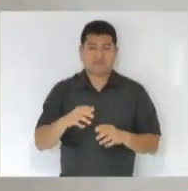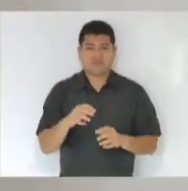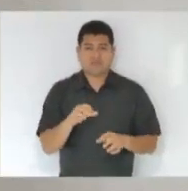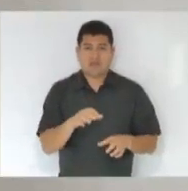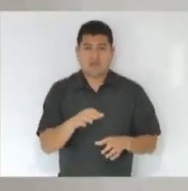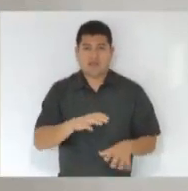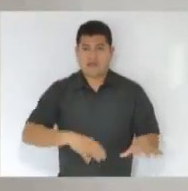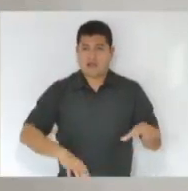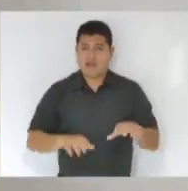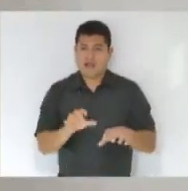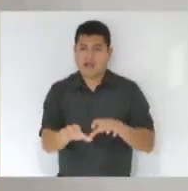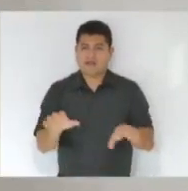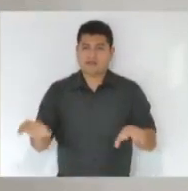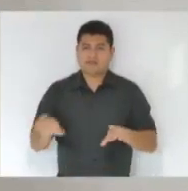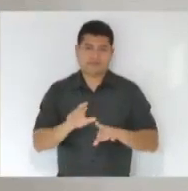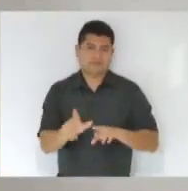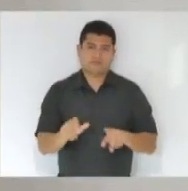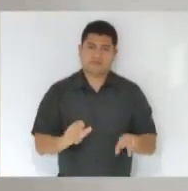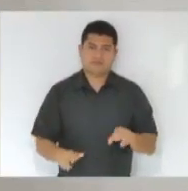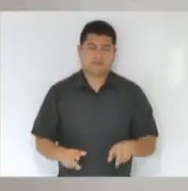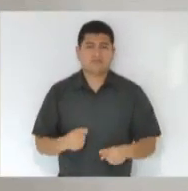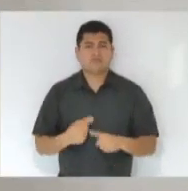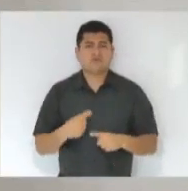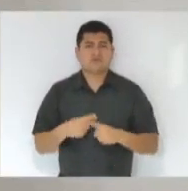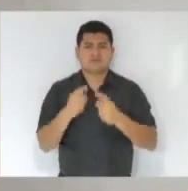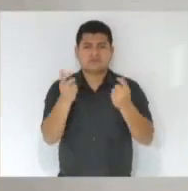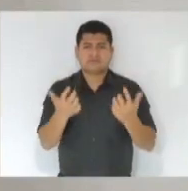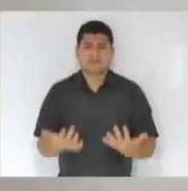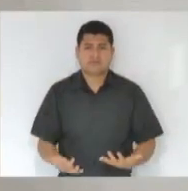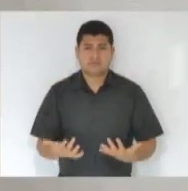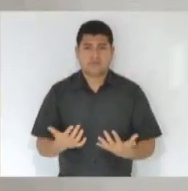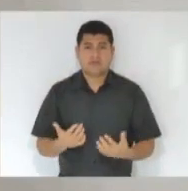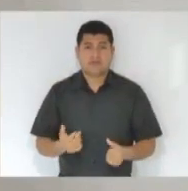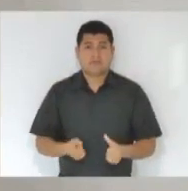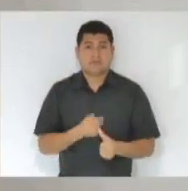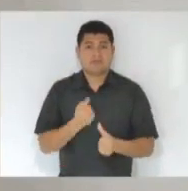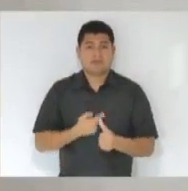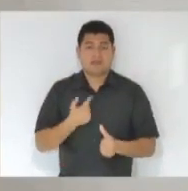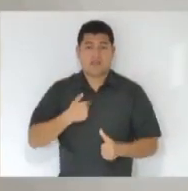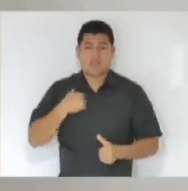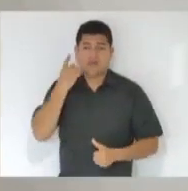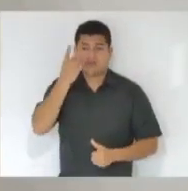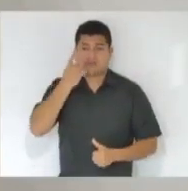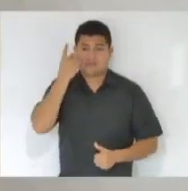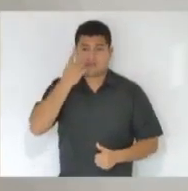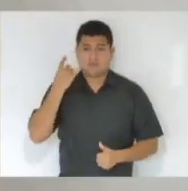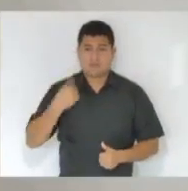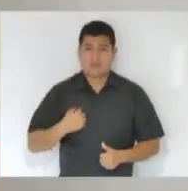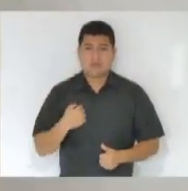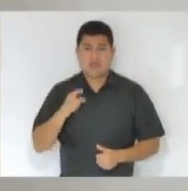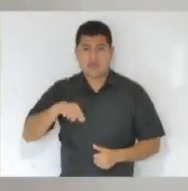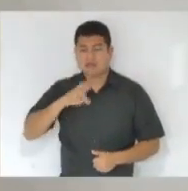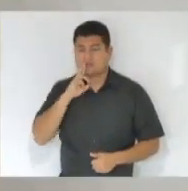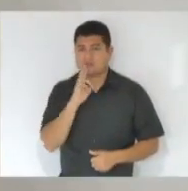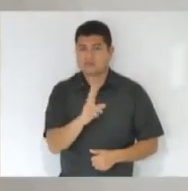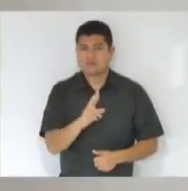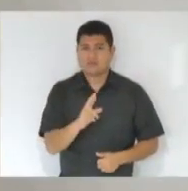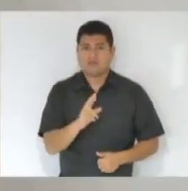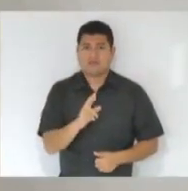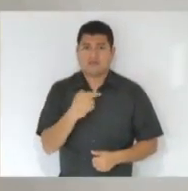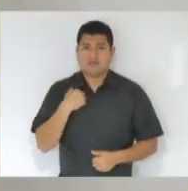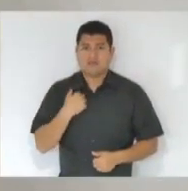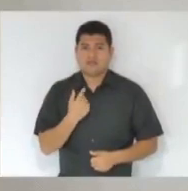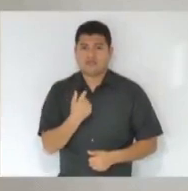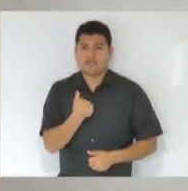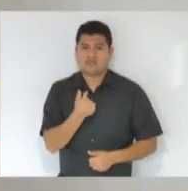Por que eu trago essa demanda aqui? Primeiro, porque eu não sou uma deputada que é resultado apenas da entrega de